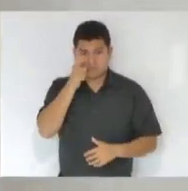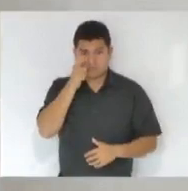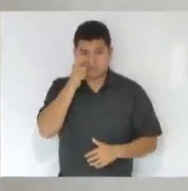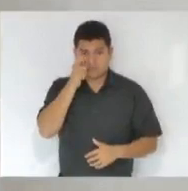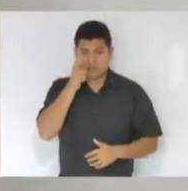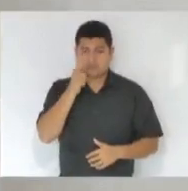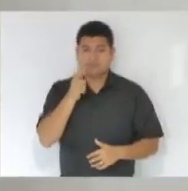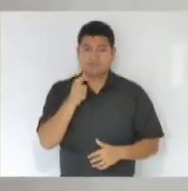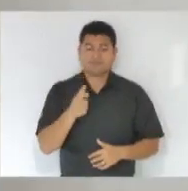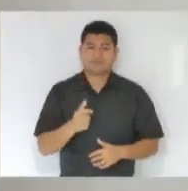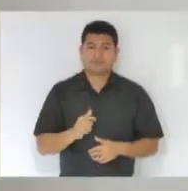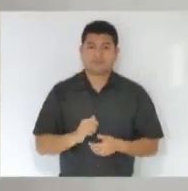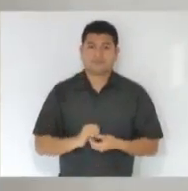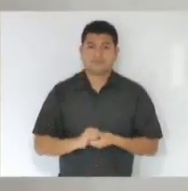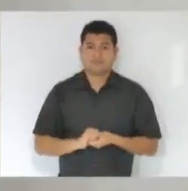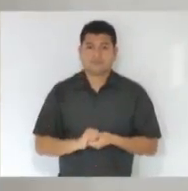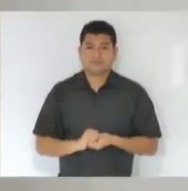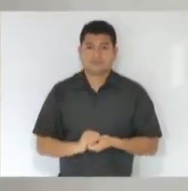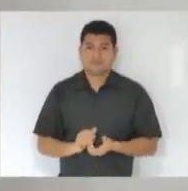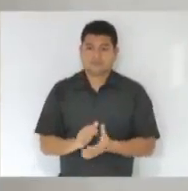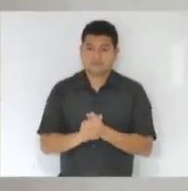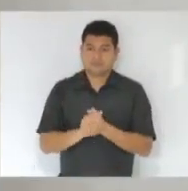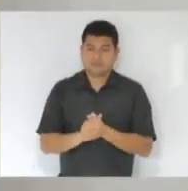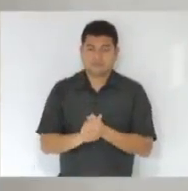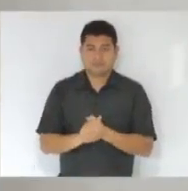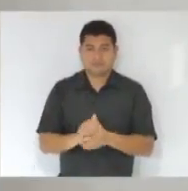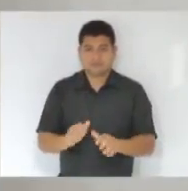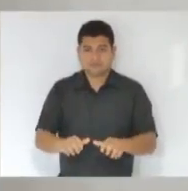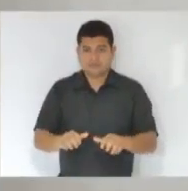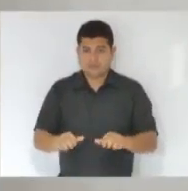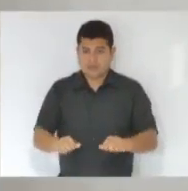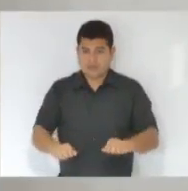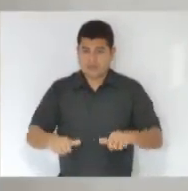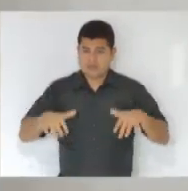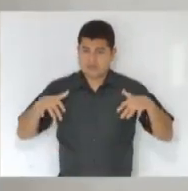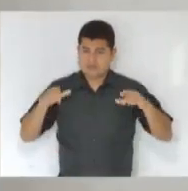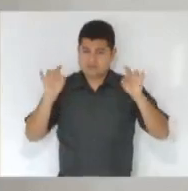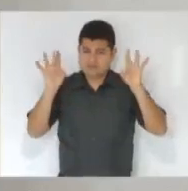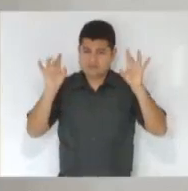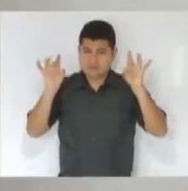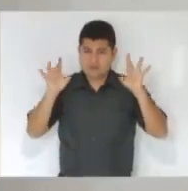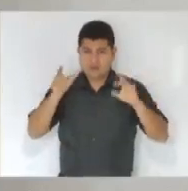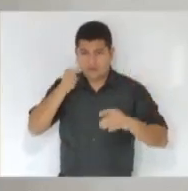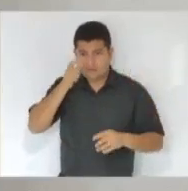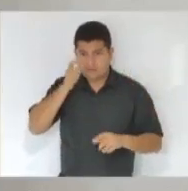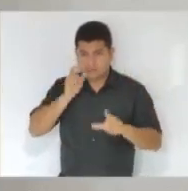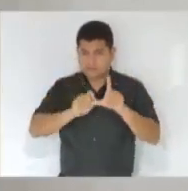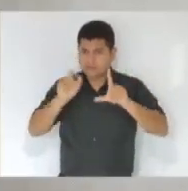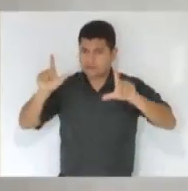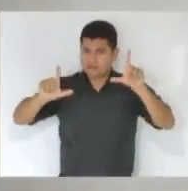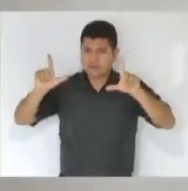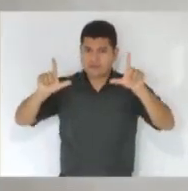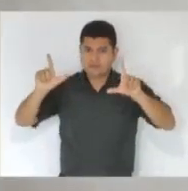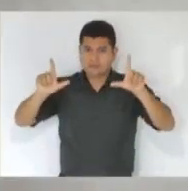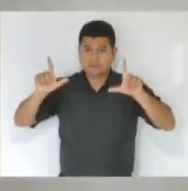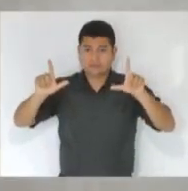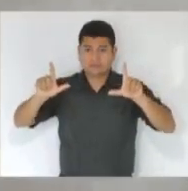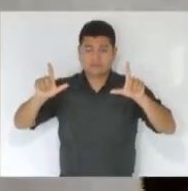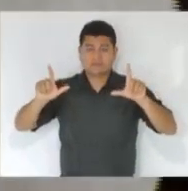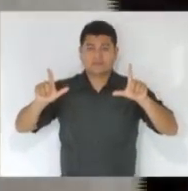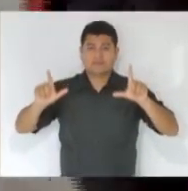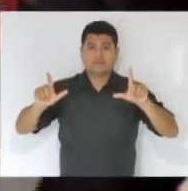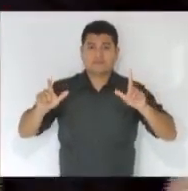sessão, cumprimentar especialmente a todos os telespectadores que acompanham a TVAL. É um